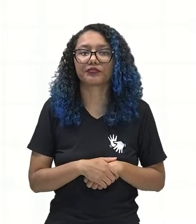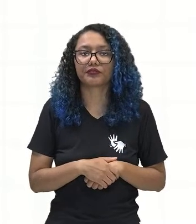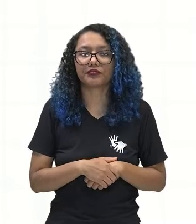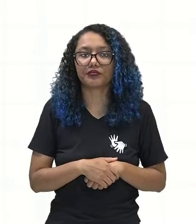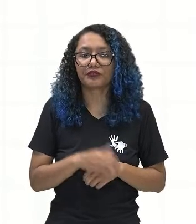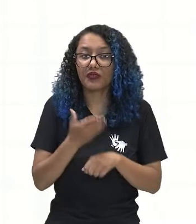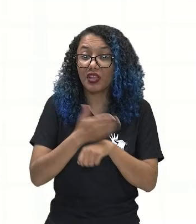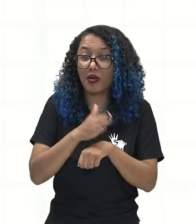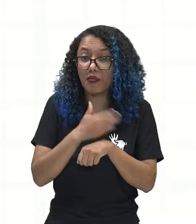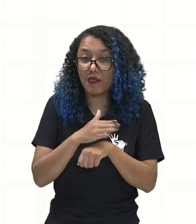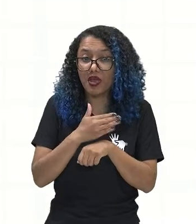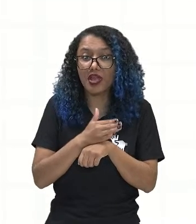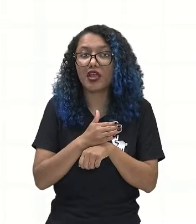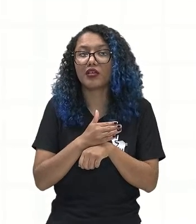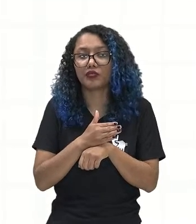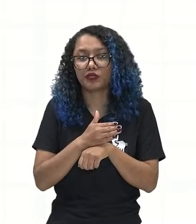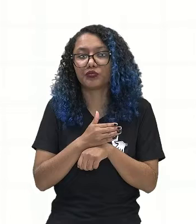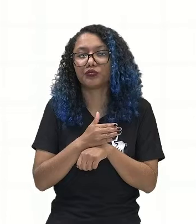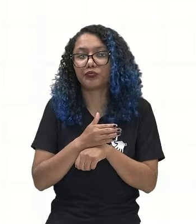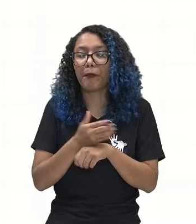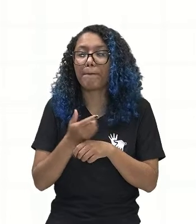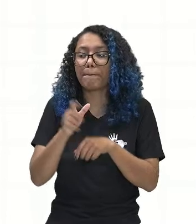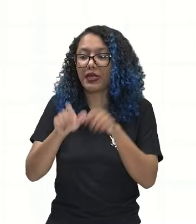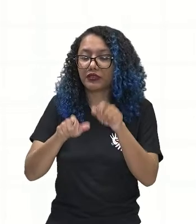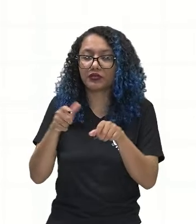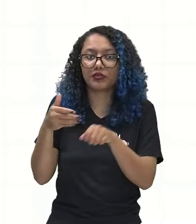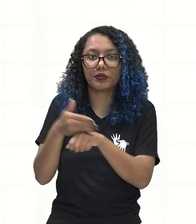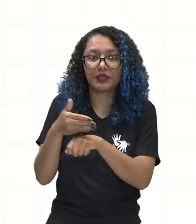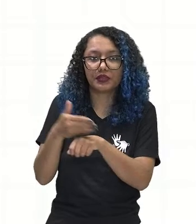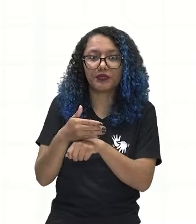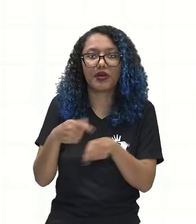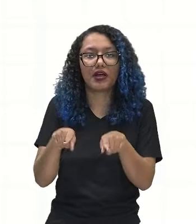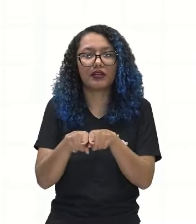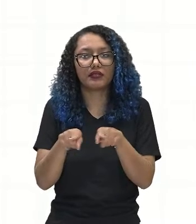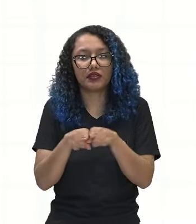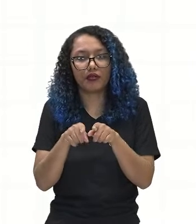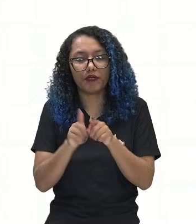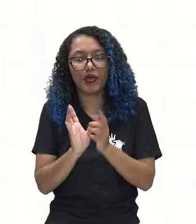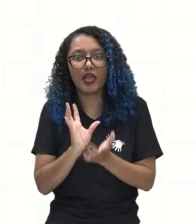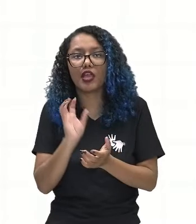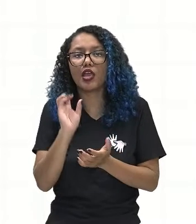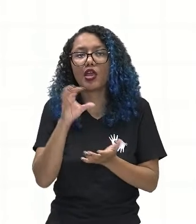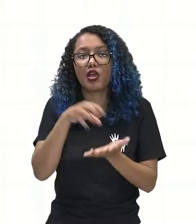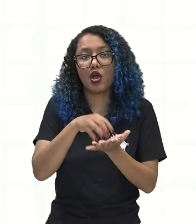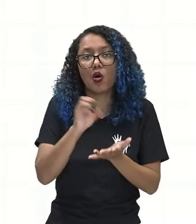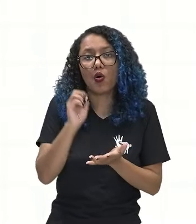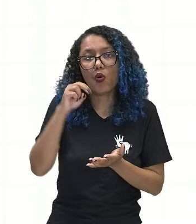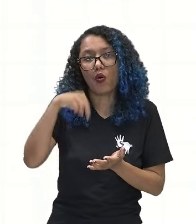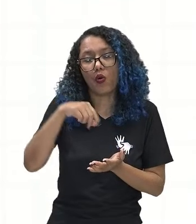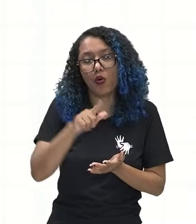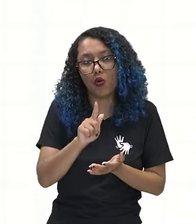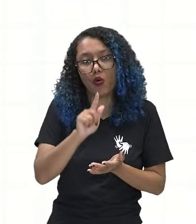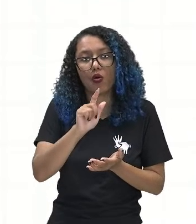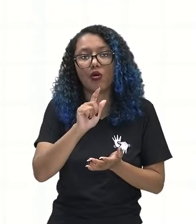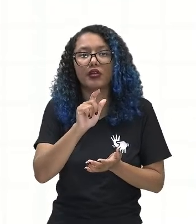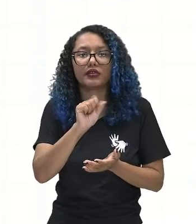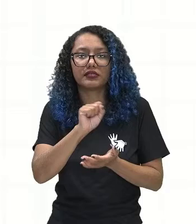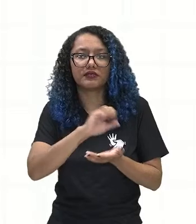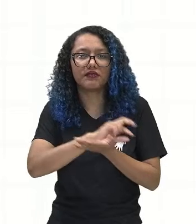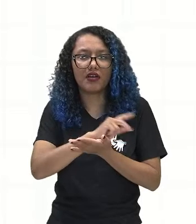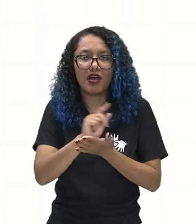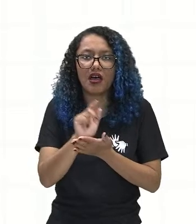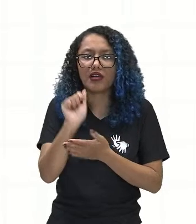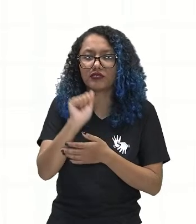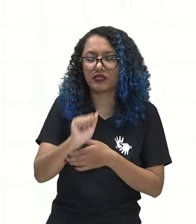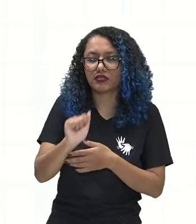questão ideológica, né? As questões ligadas a ONGs e associações, certo? Para convencer, né? As